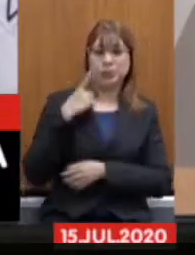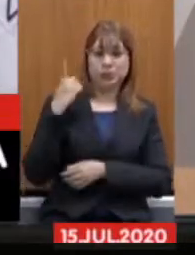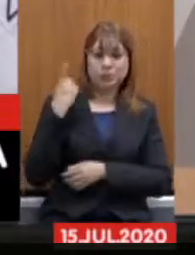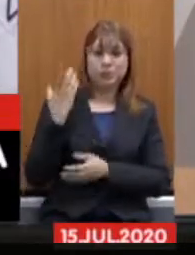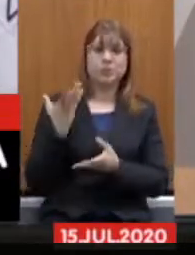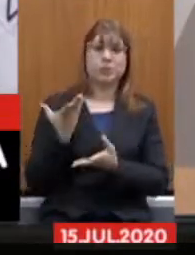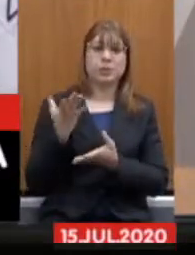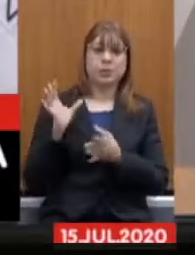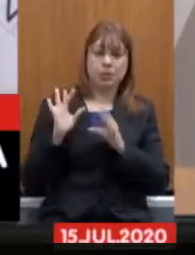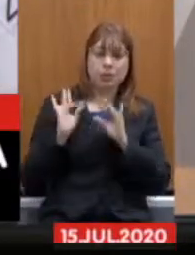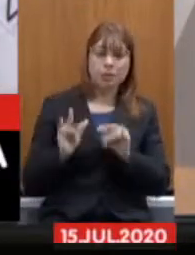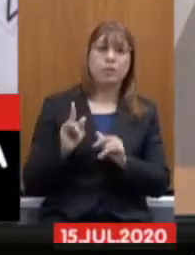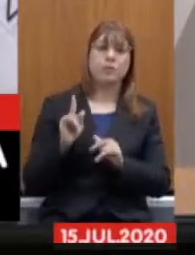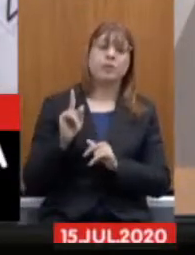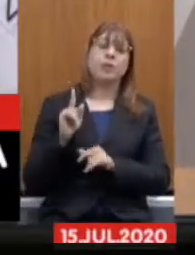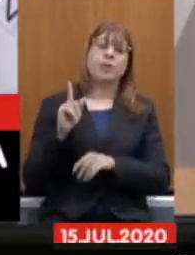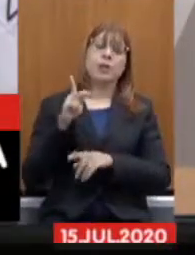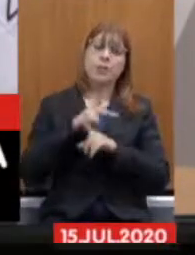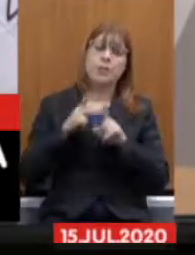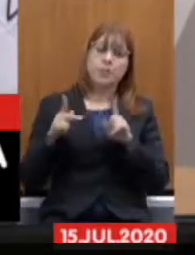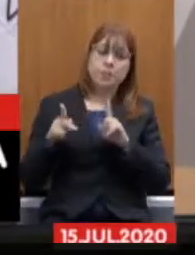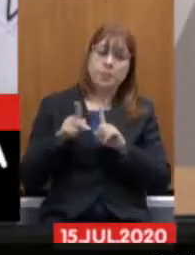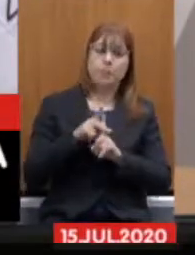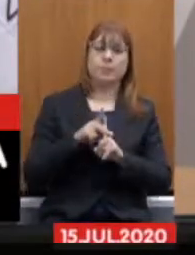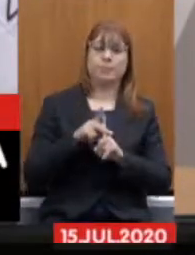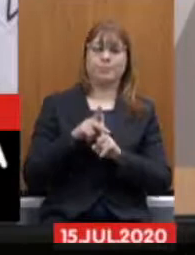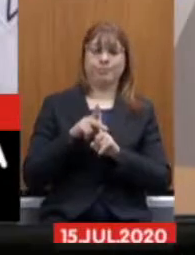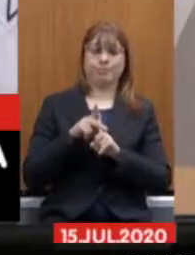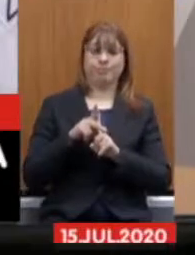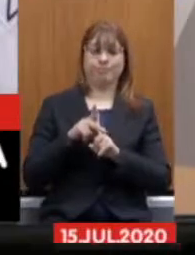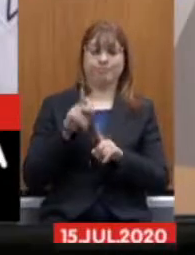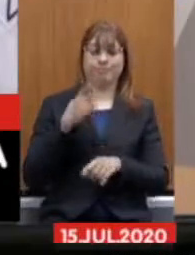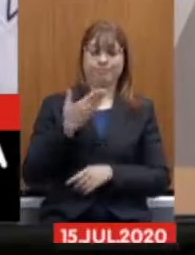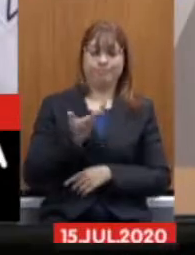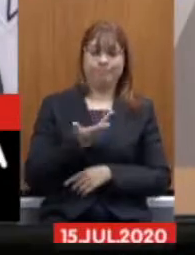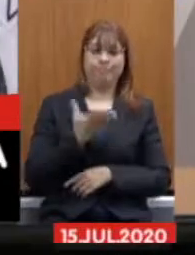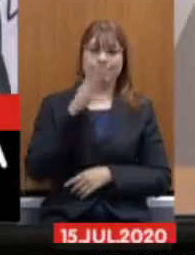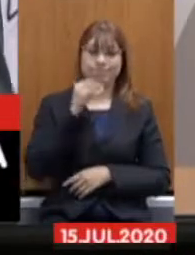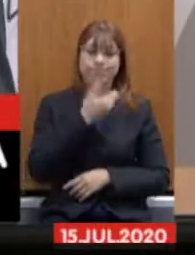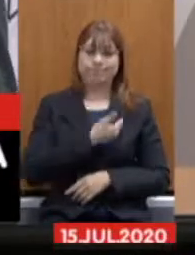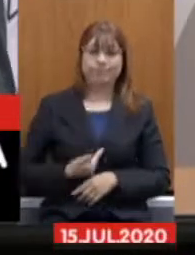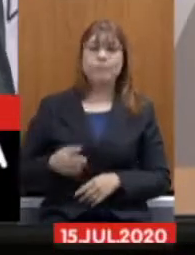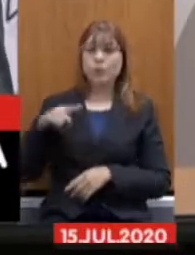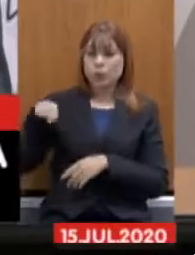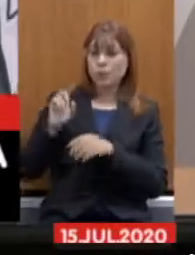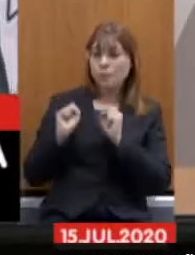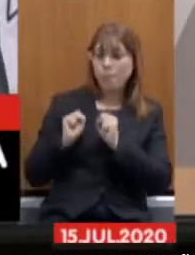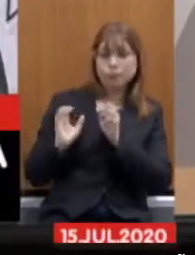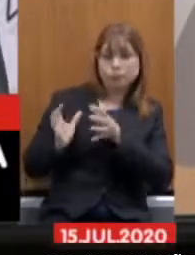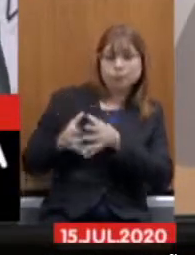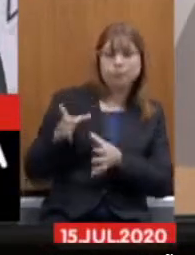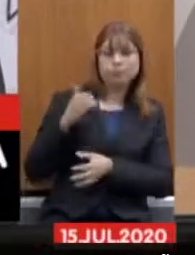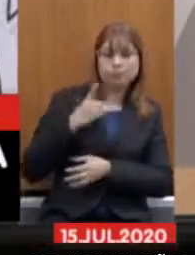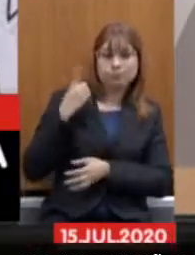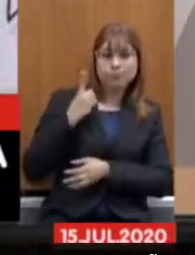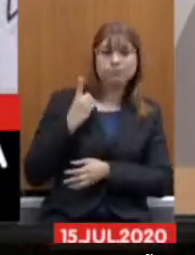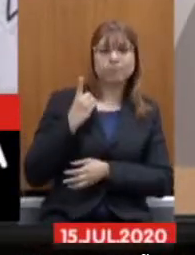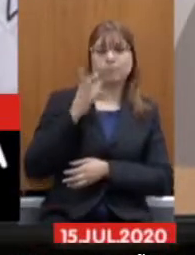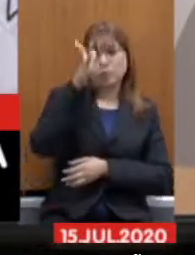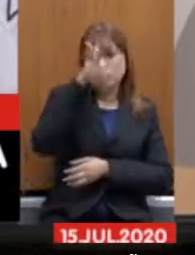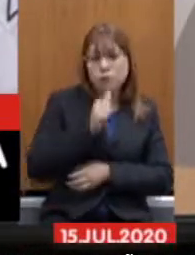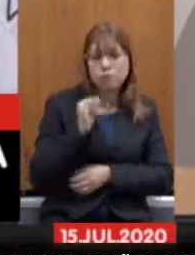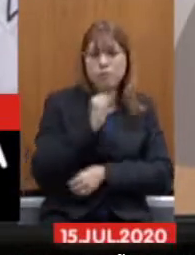fundo de previdência dos servidores públicos do estado você ficou de ser a legislatura que salvou o